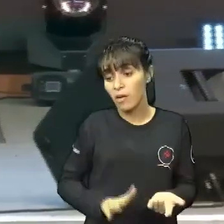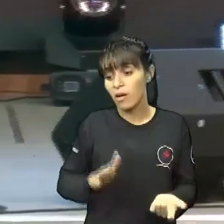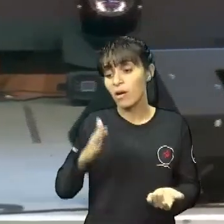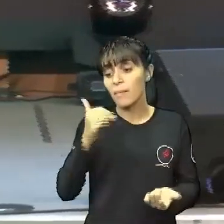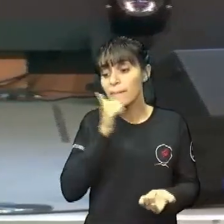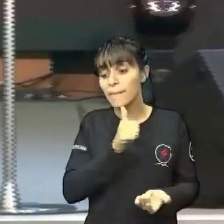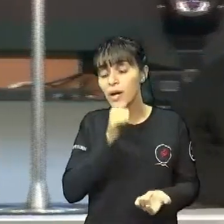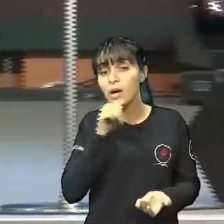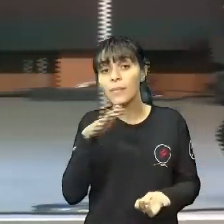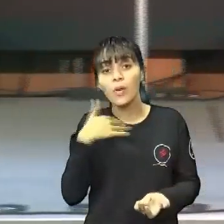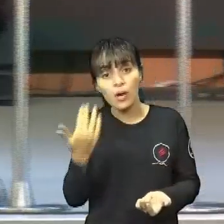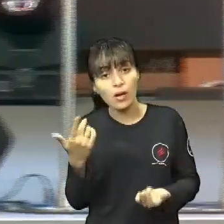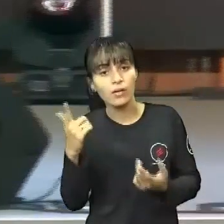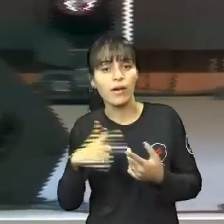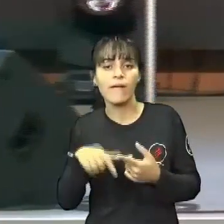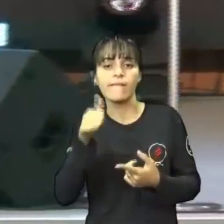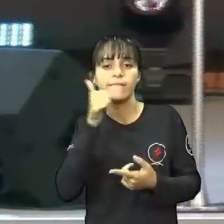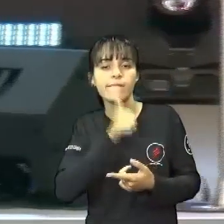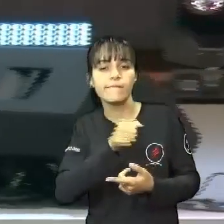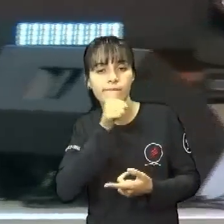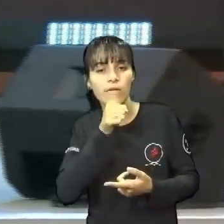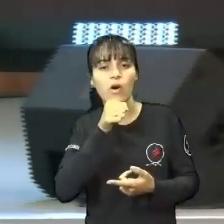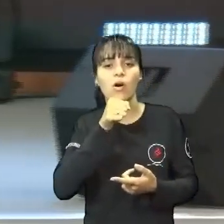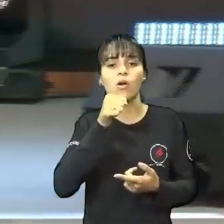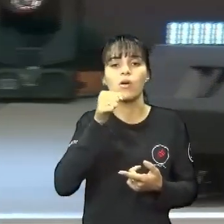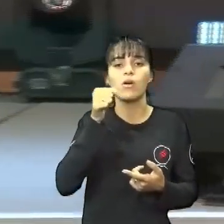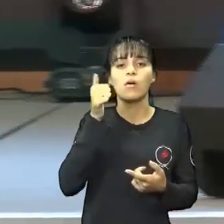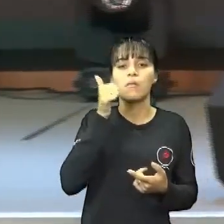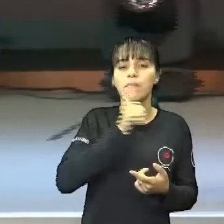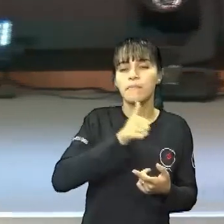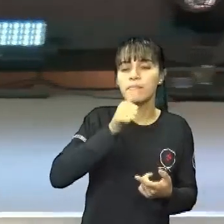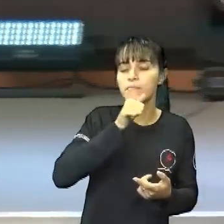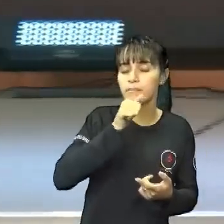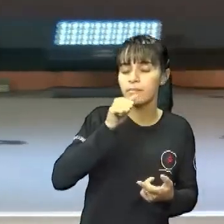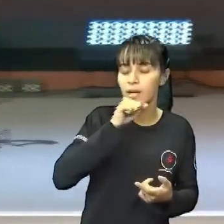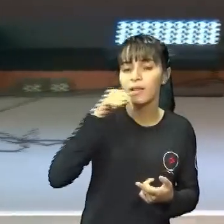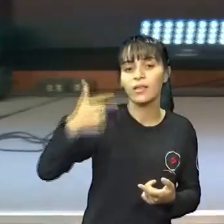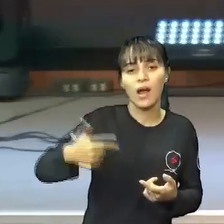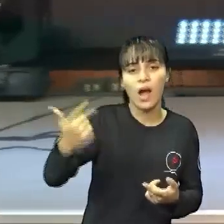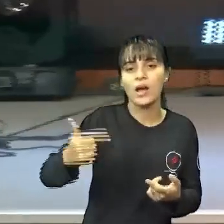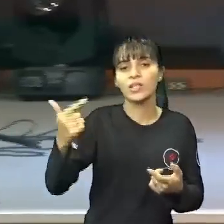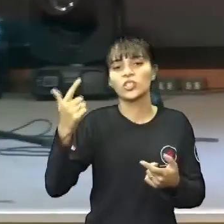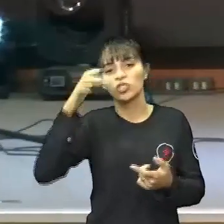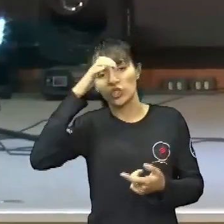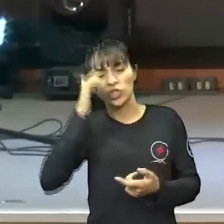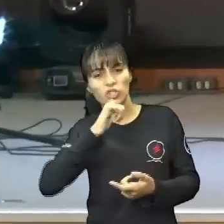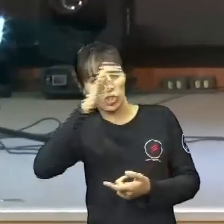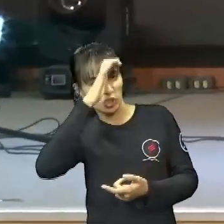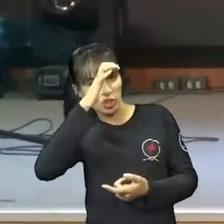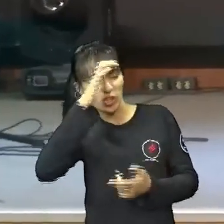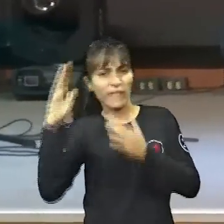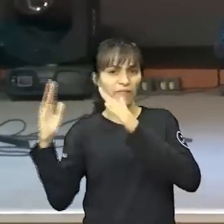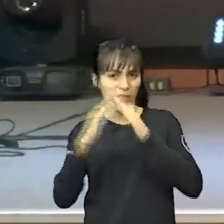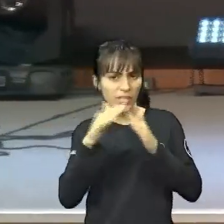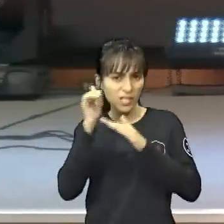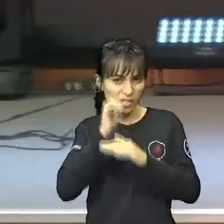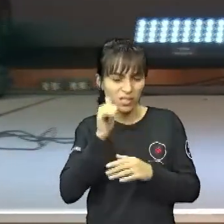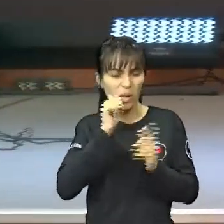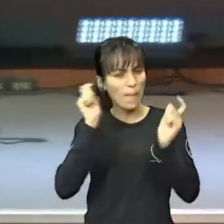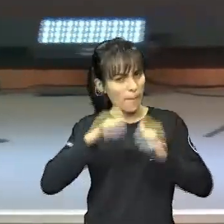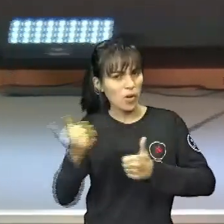morreu avó madrasta irmã mais velha uma tia uma vizinha Pode ocupar o lugar de